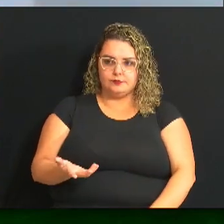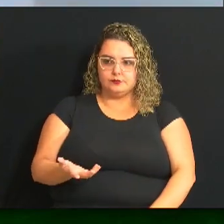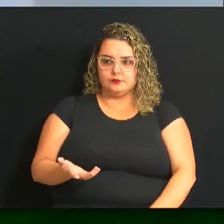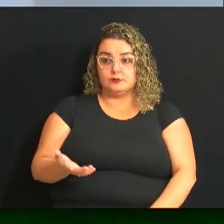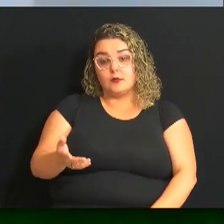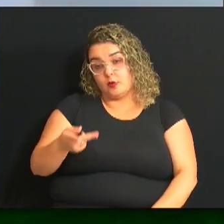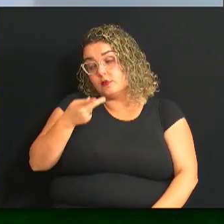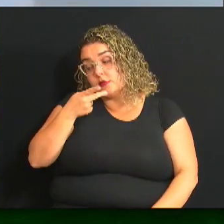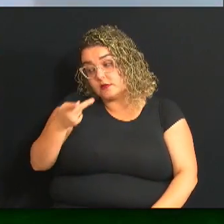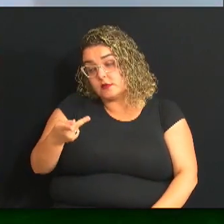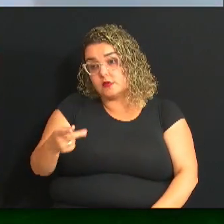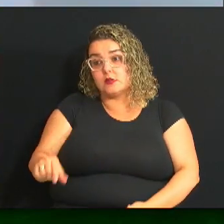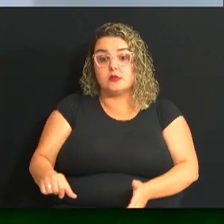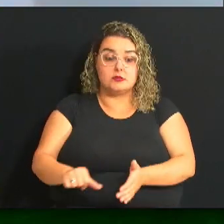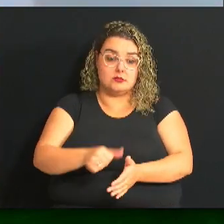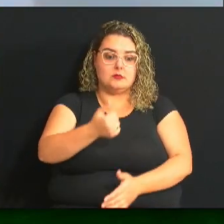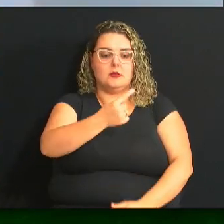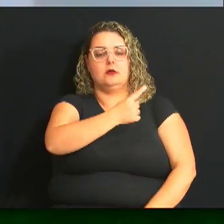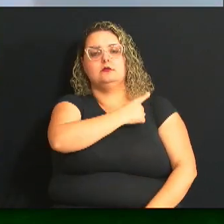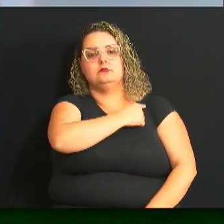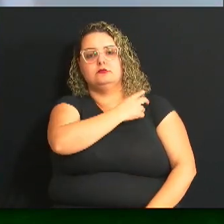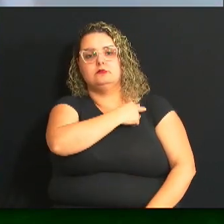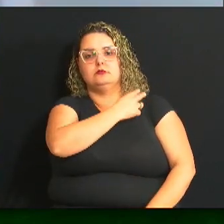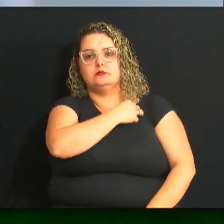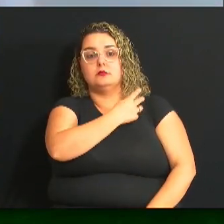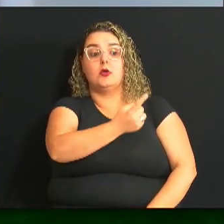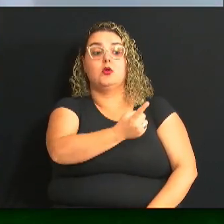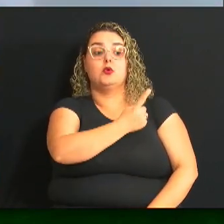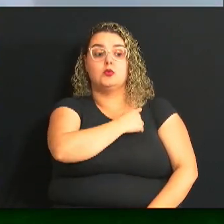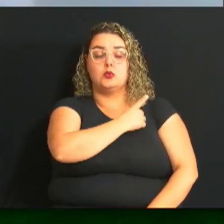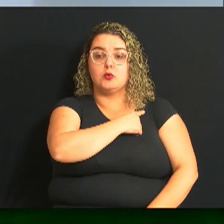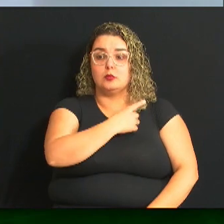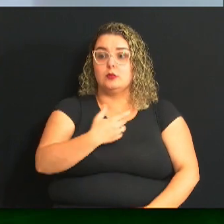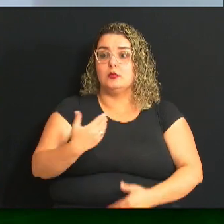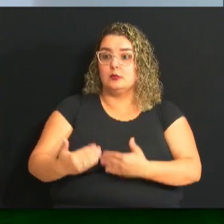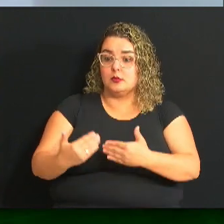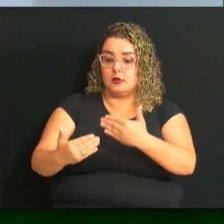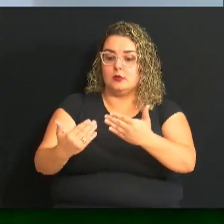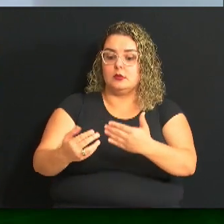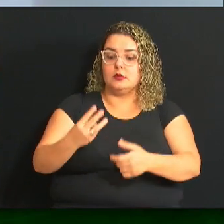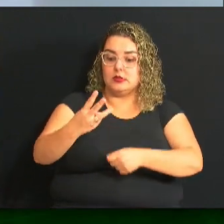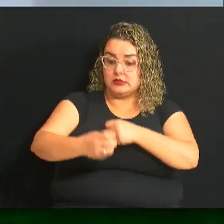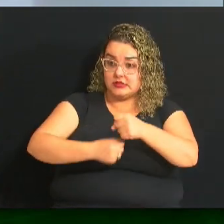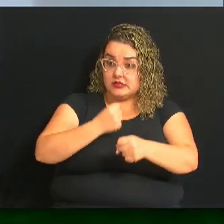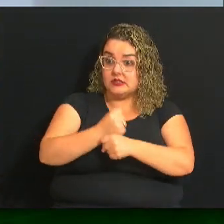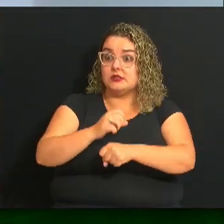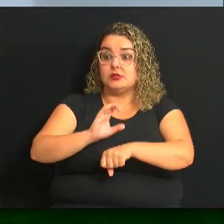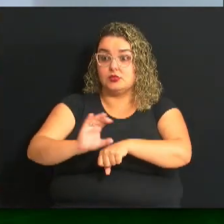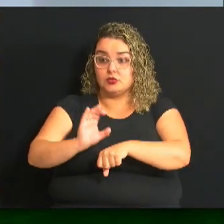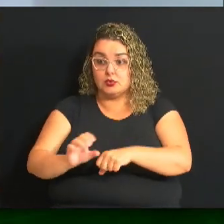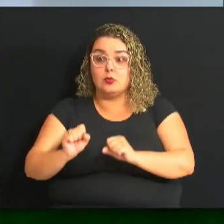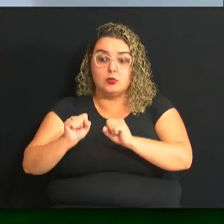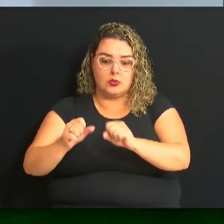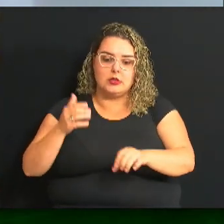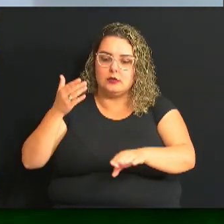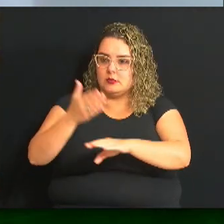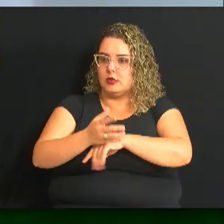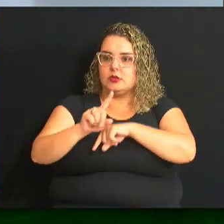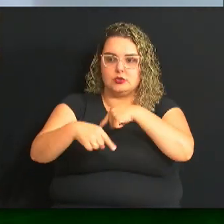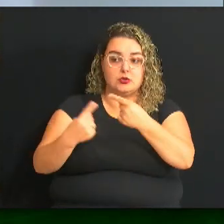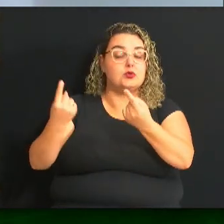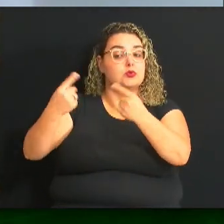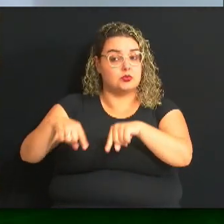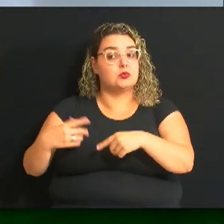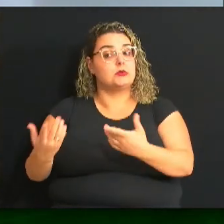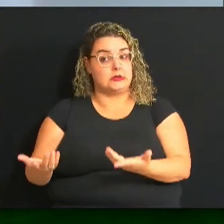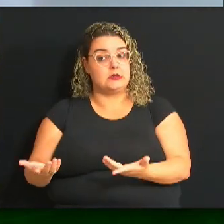desde o primeiro ano eu montei esse grupo já para tentar fomentar ao longo dos 3 anos do curso, para que a gente pudesse participar de outras competições.